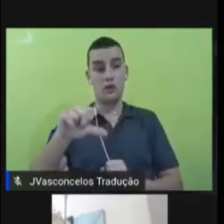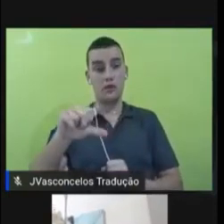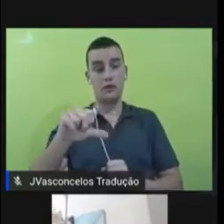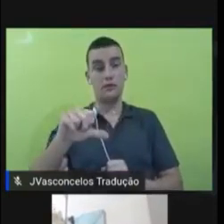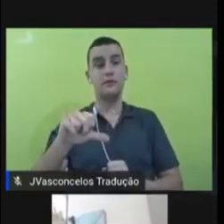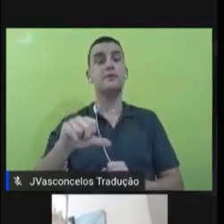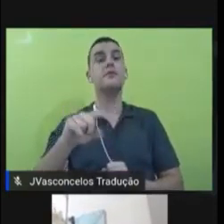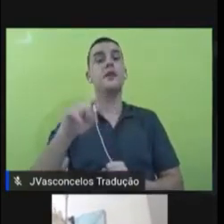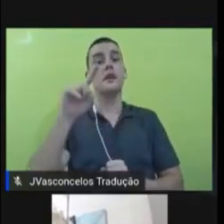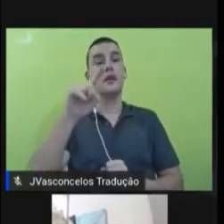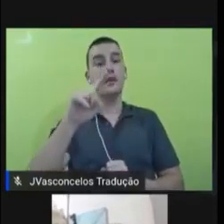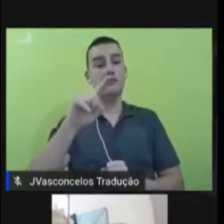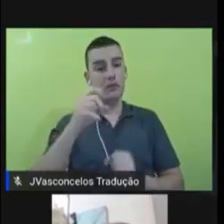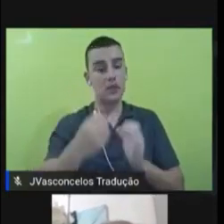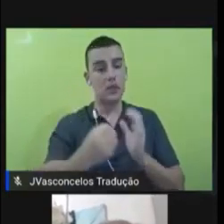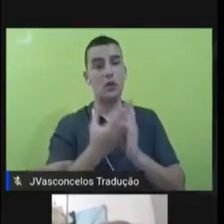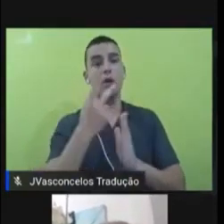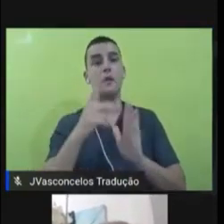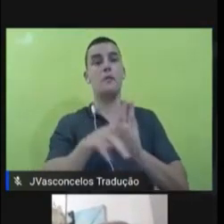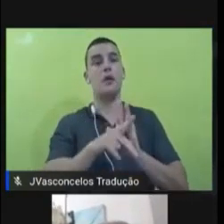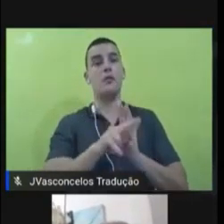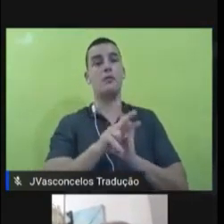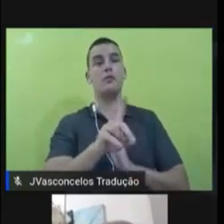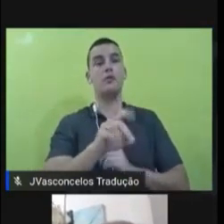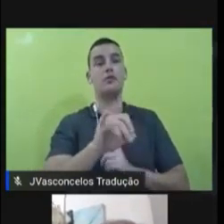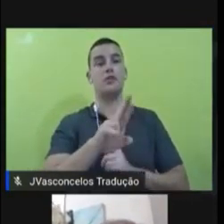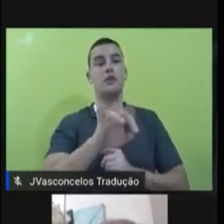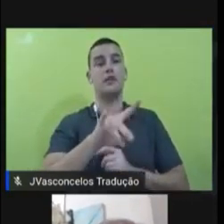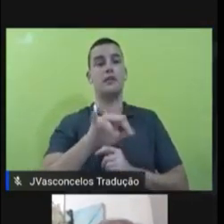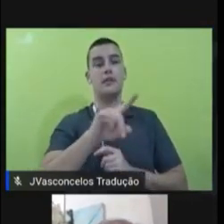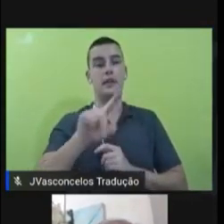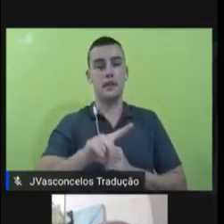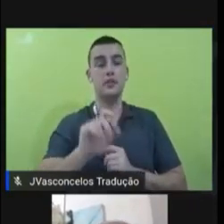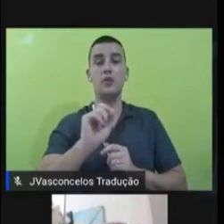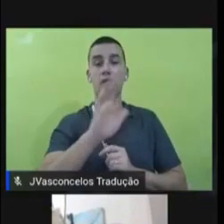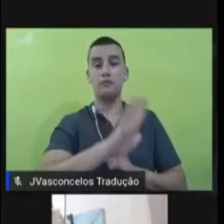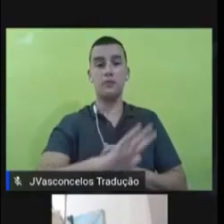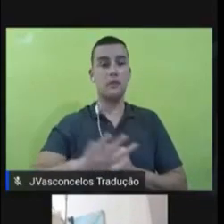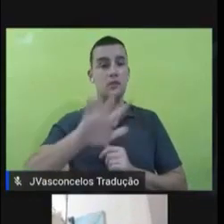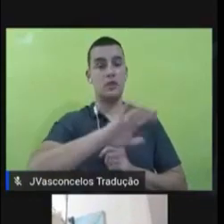para o atendimento educacional especializado na educação básica,